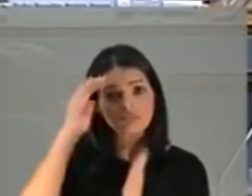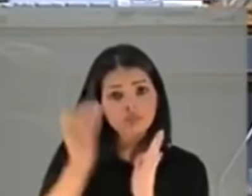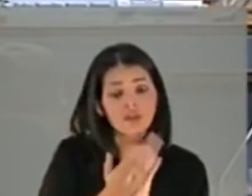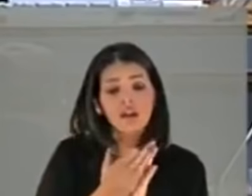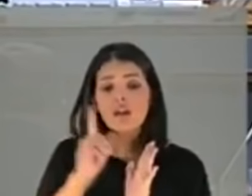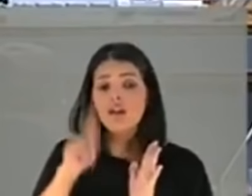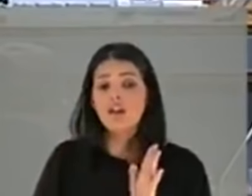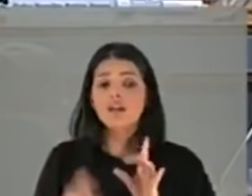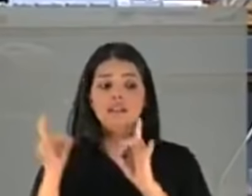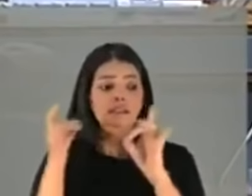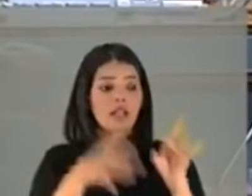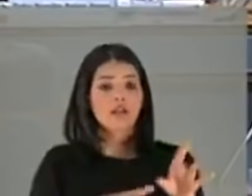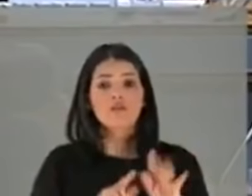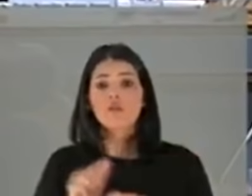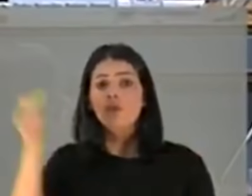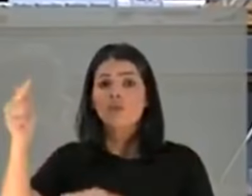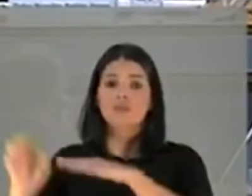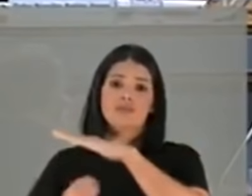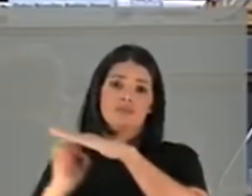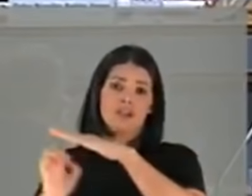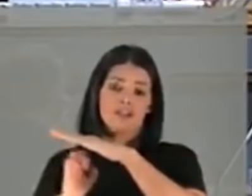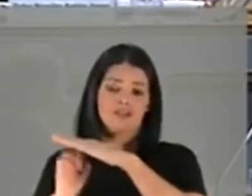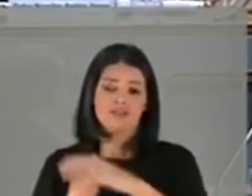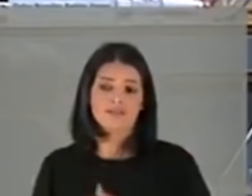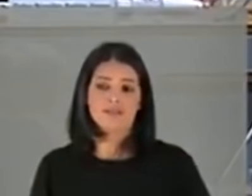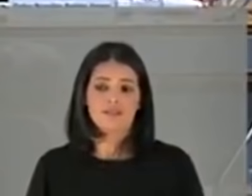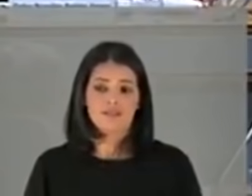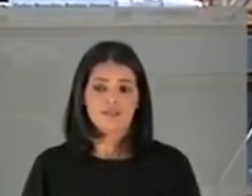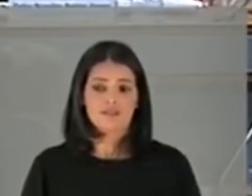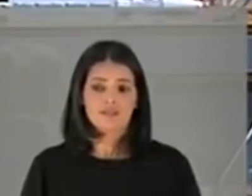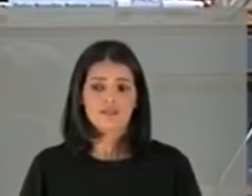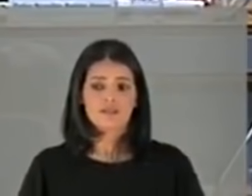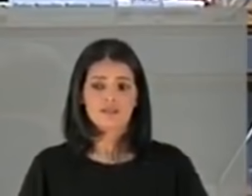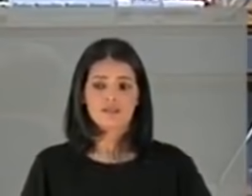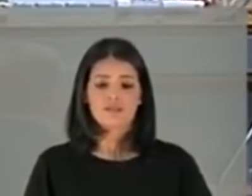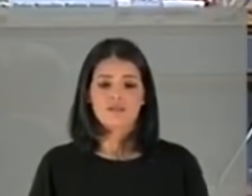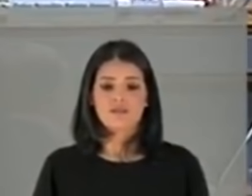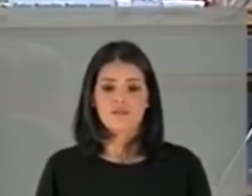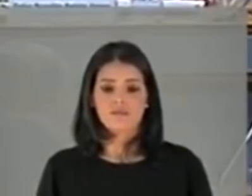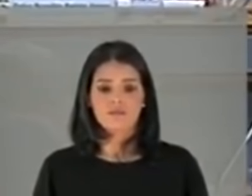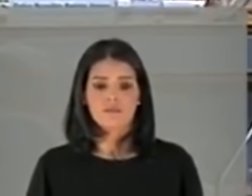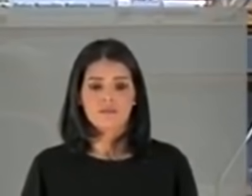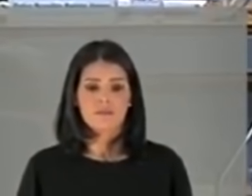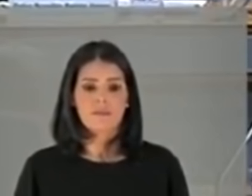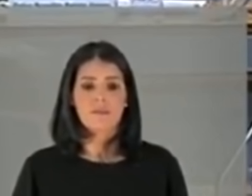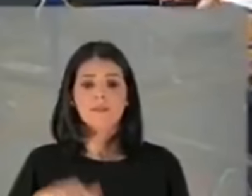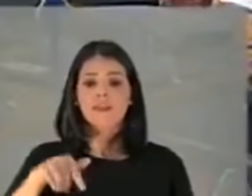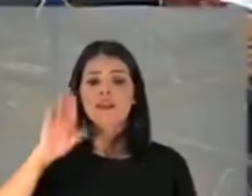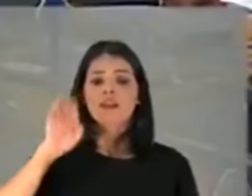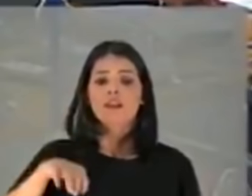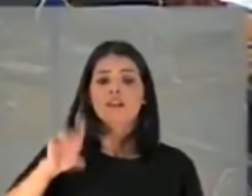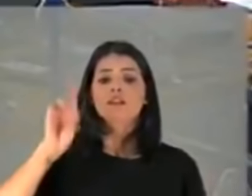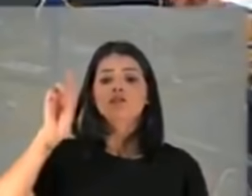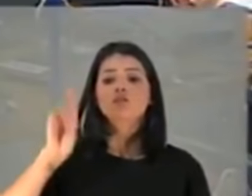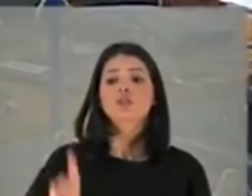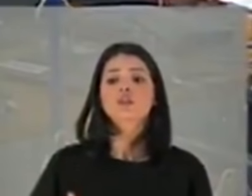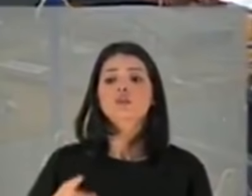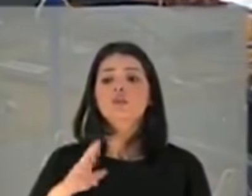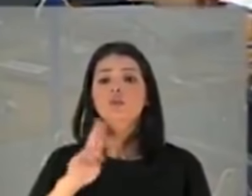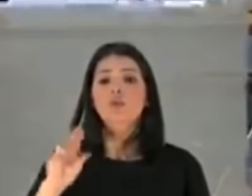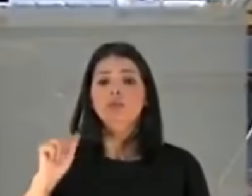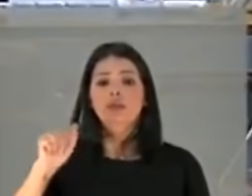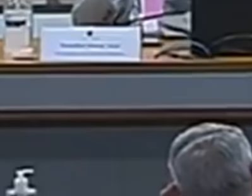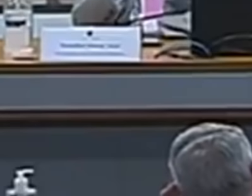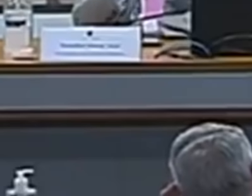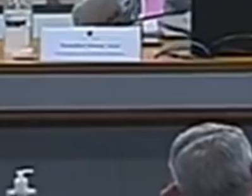ir para a concorrente. É, que impregnou a cultura da empresa, não impregnou, lamentavelmente. De modo algum. Mas você pode dizer quem era esse diretor? Impregnou a cultura. Essa sigla? Chama-se